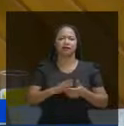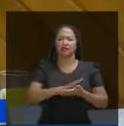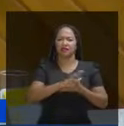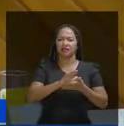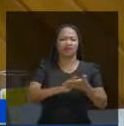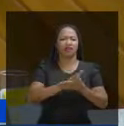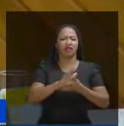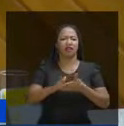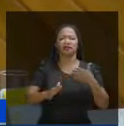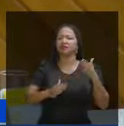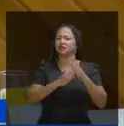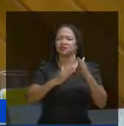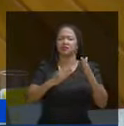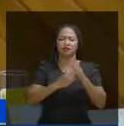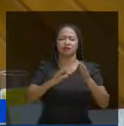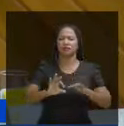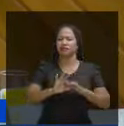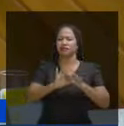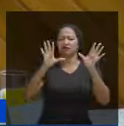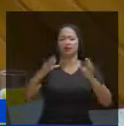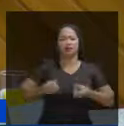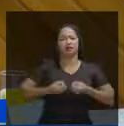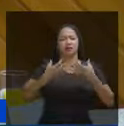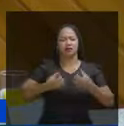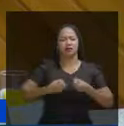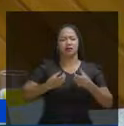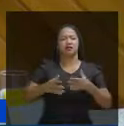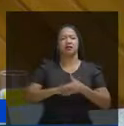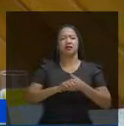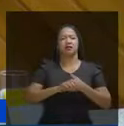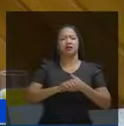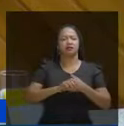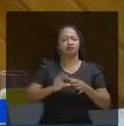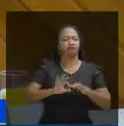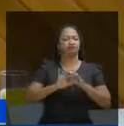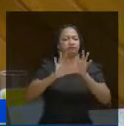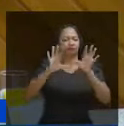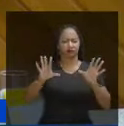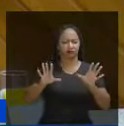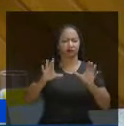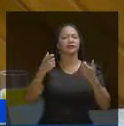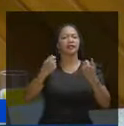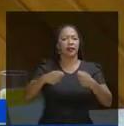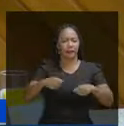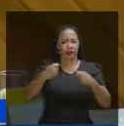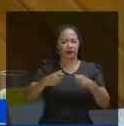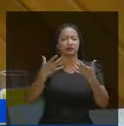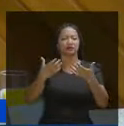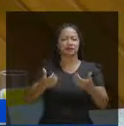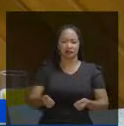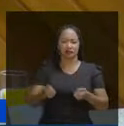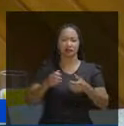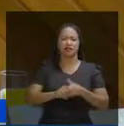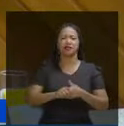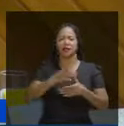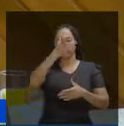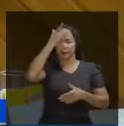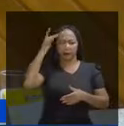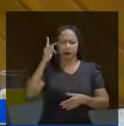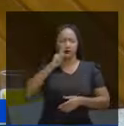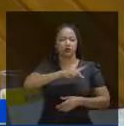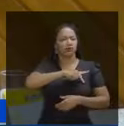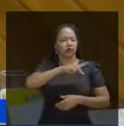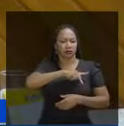os limites da liberdade de expressão, sendo inerente ao próprio debate democrático que deve ser tolerado pelos homens públicos.